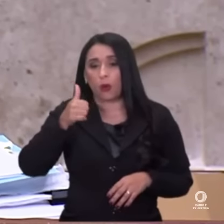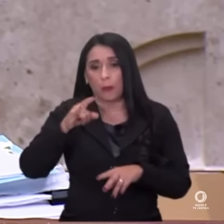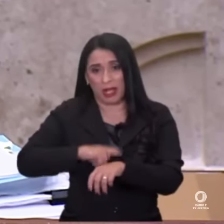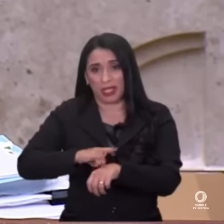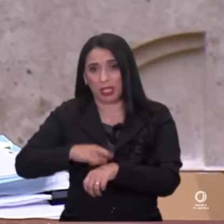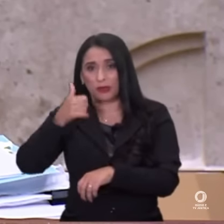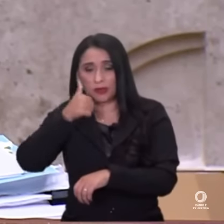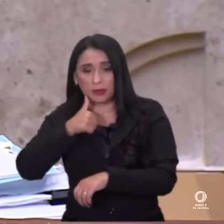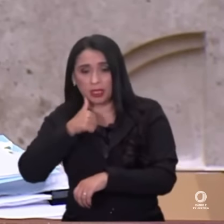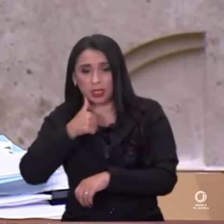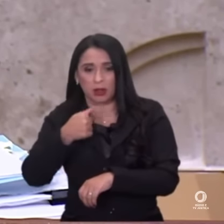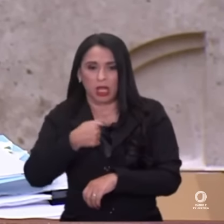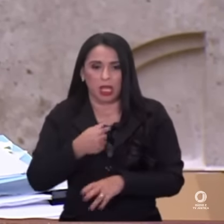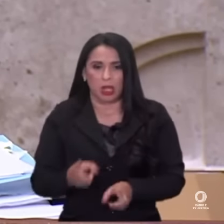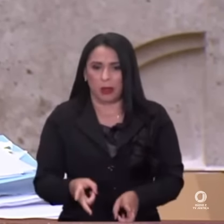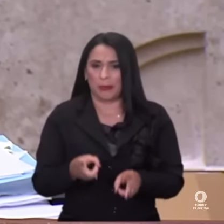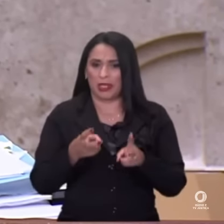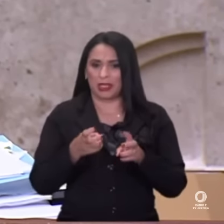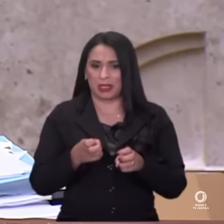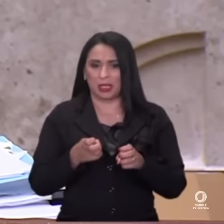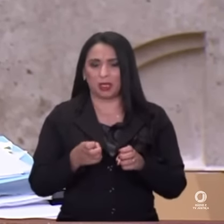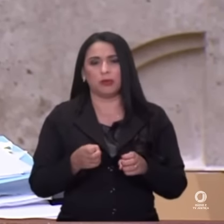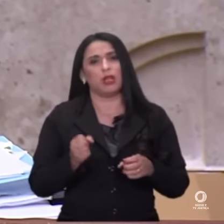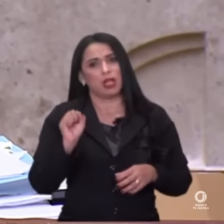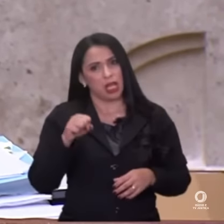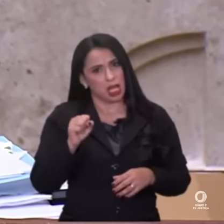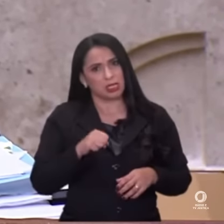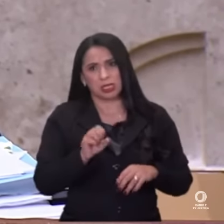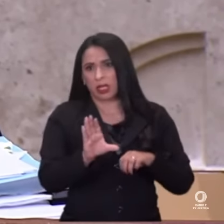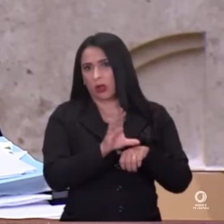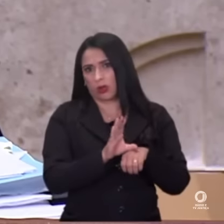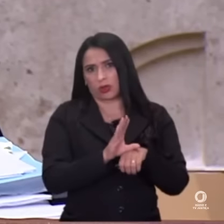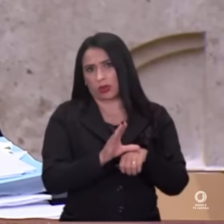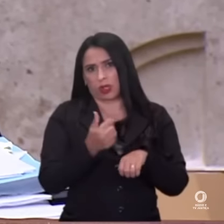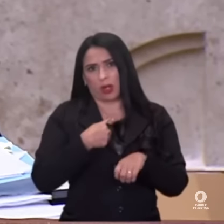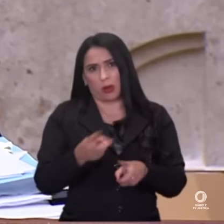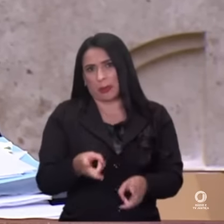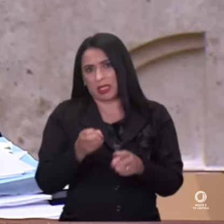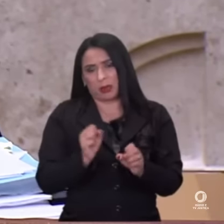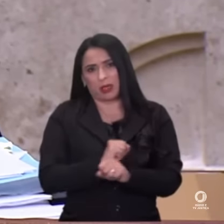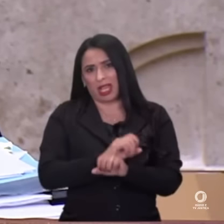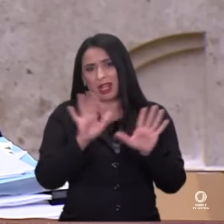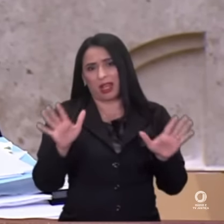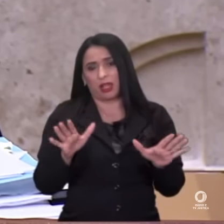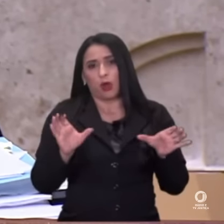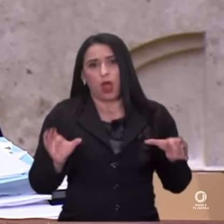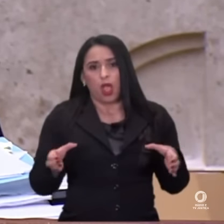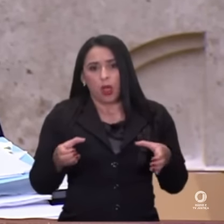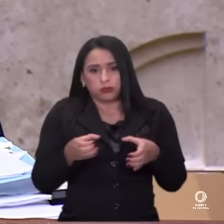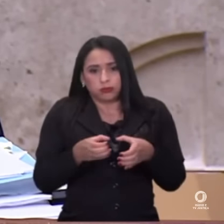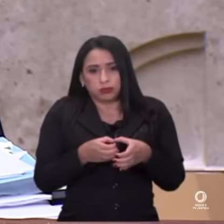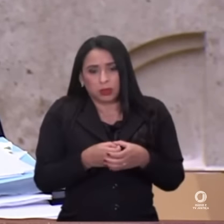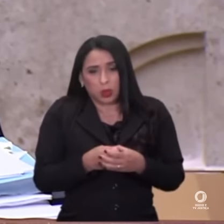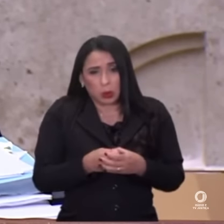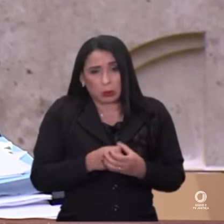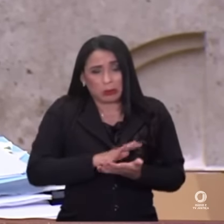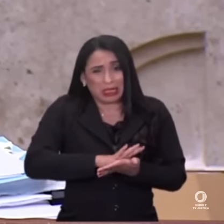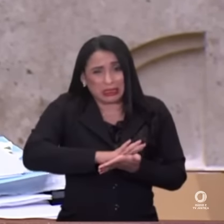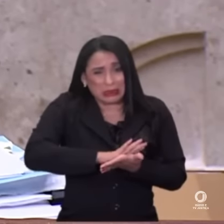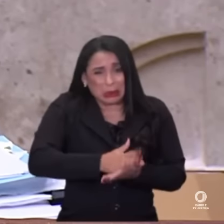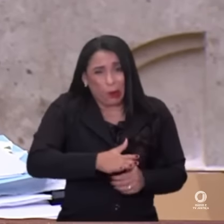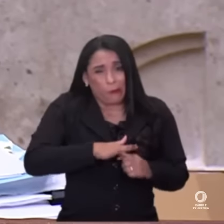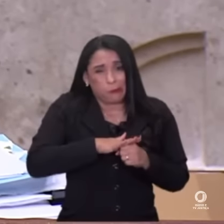questão claramente constitucional. Nós estamos aqui lidando com a minoria mais estigmatizada